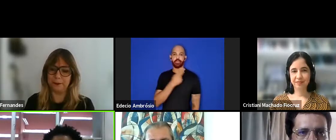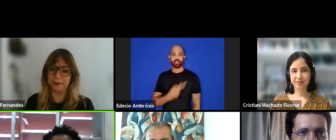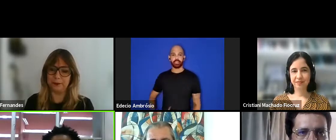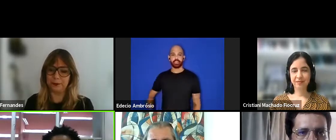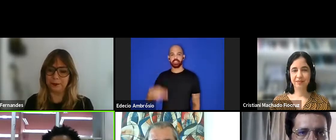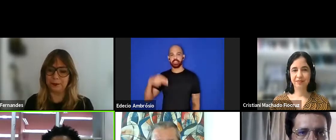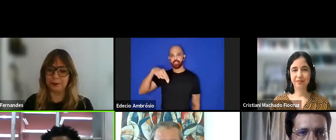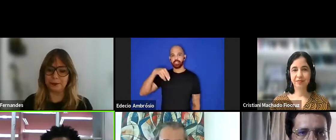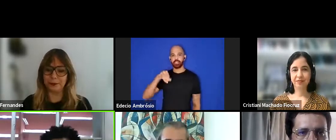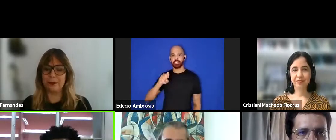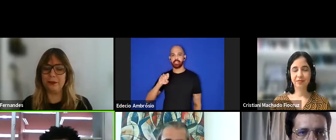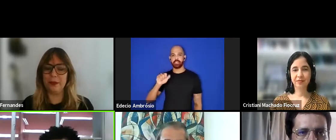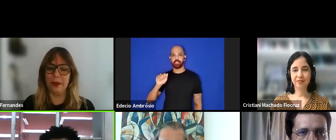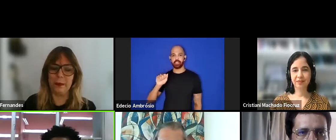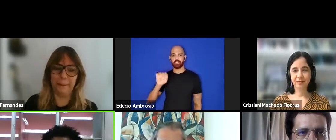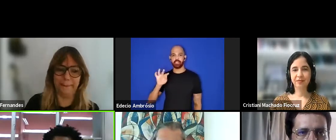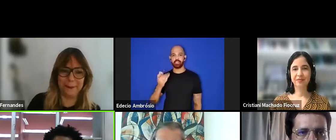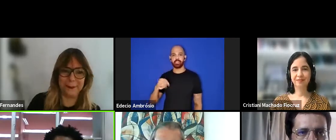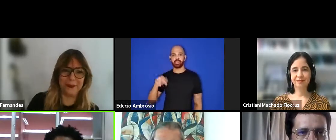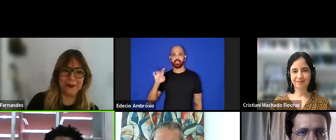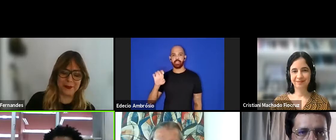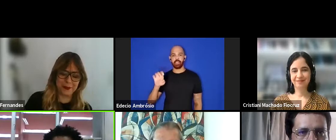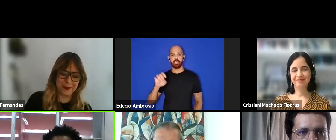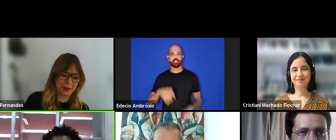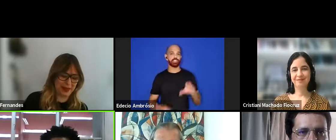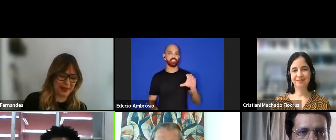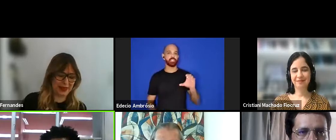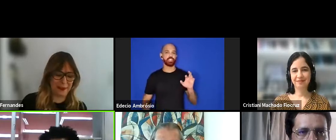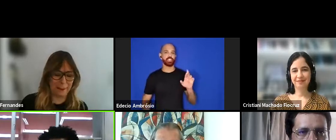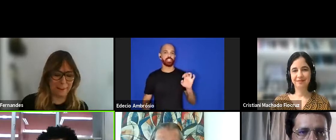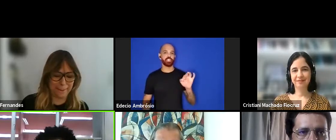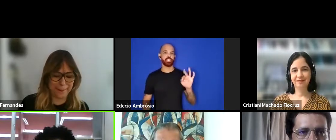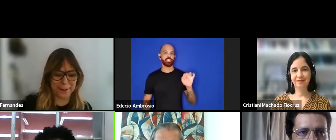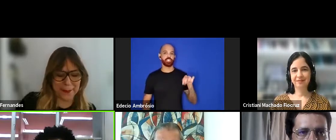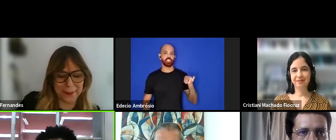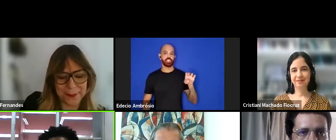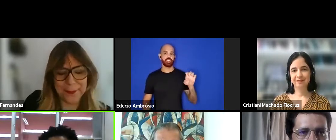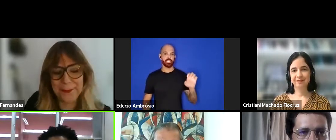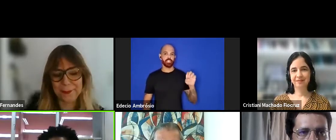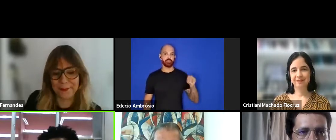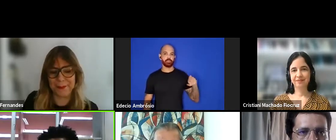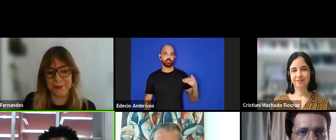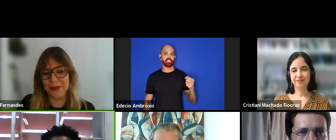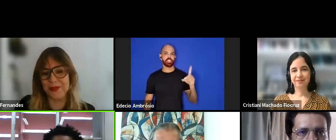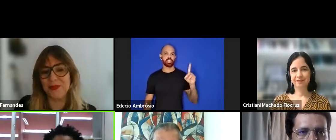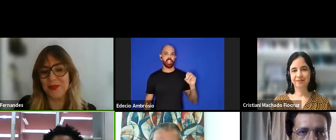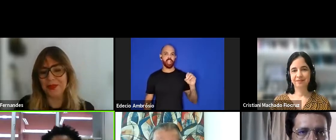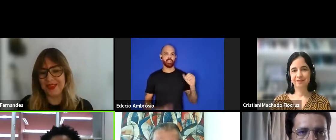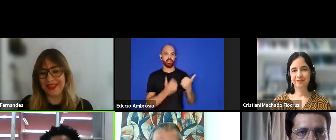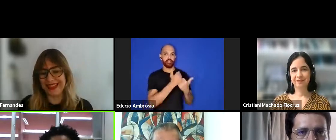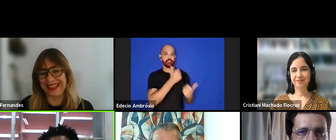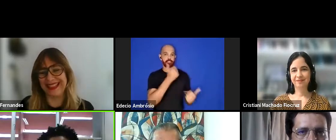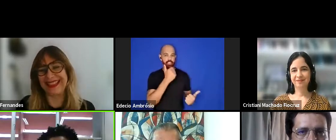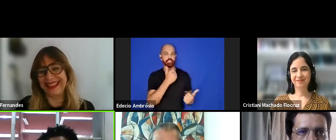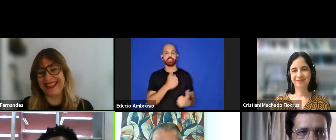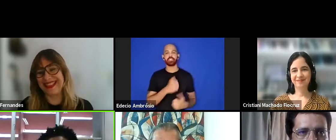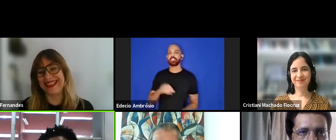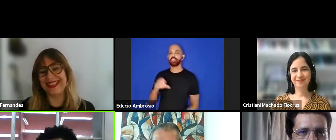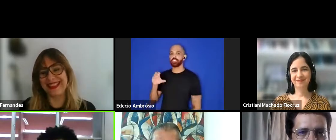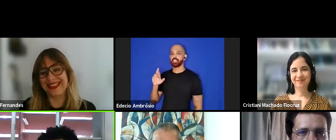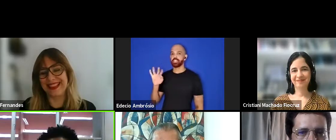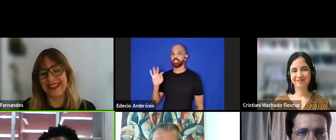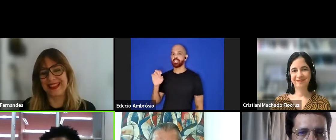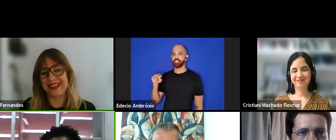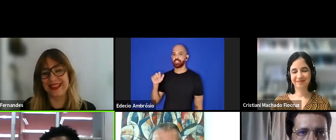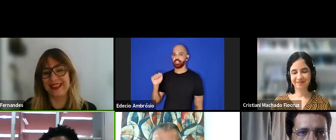Trindade Lima, Cristiane Machado, nossa vice-presidente. Cristina Guila, uma querida, é recíproco, tá?